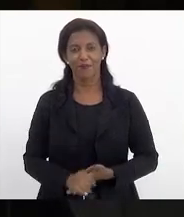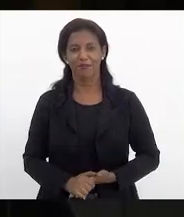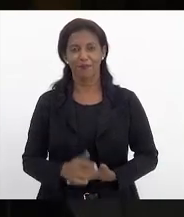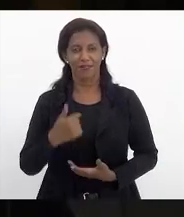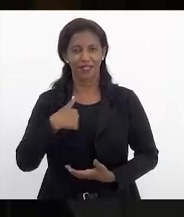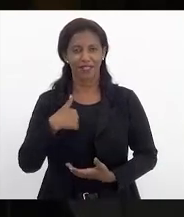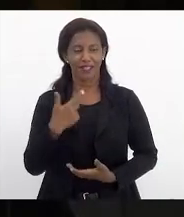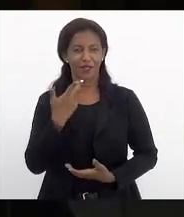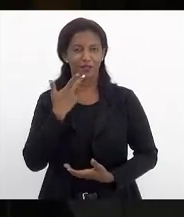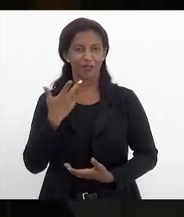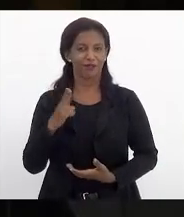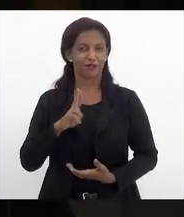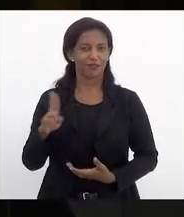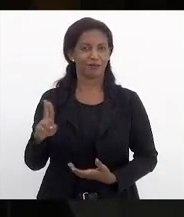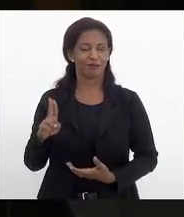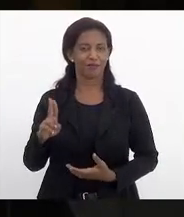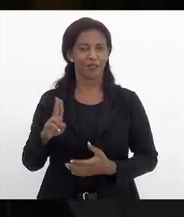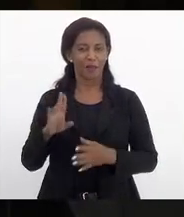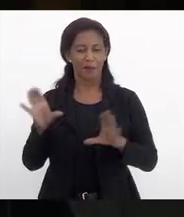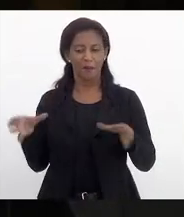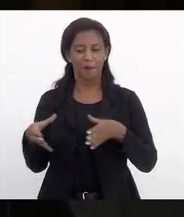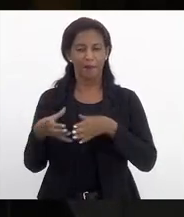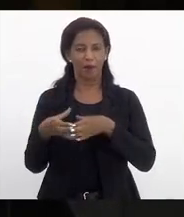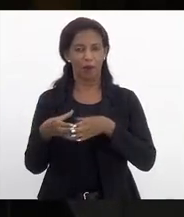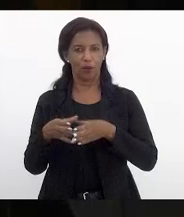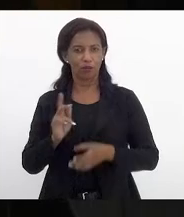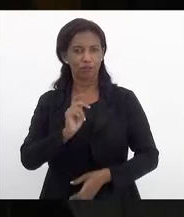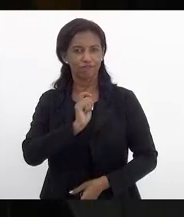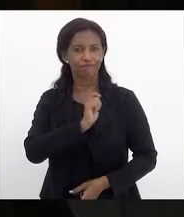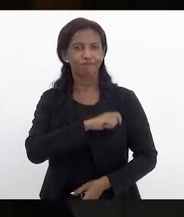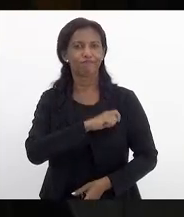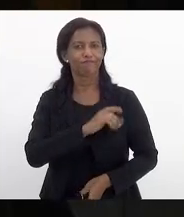eu chamo de pacote das maldades,